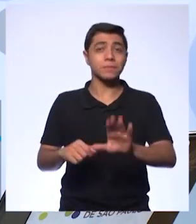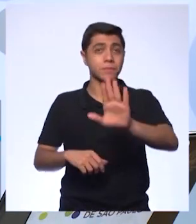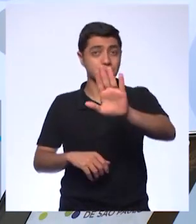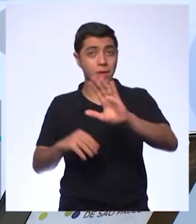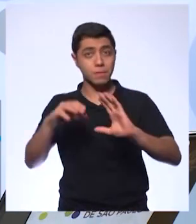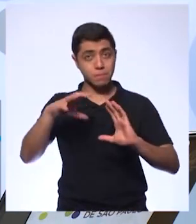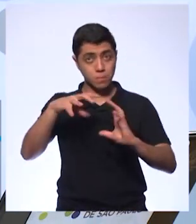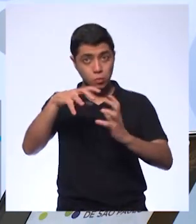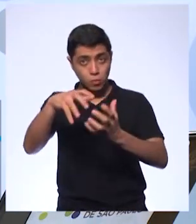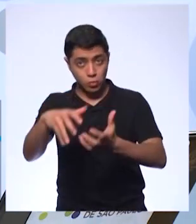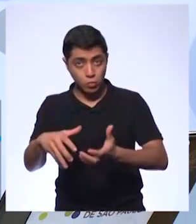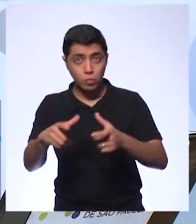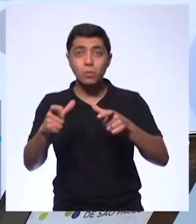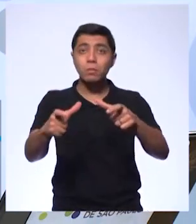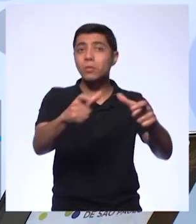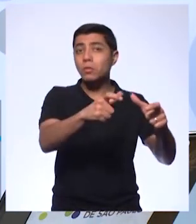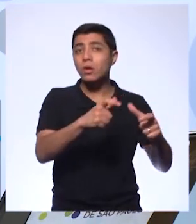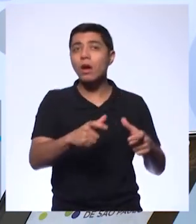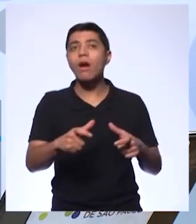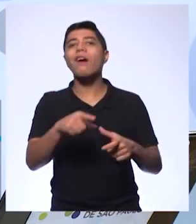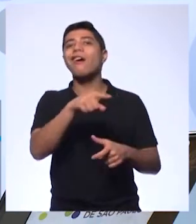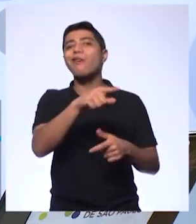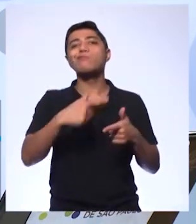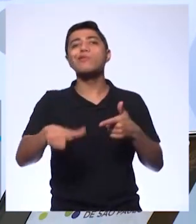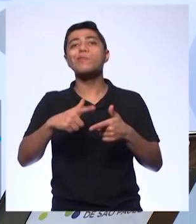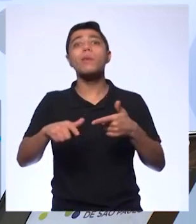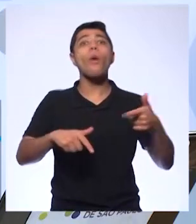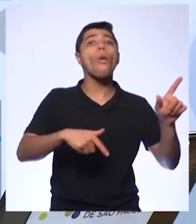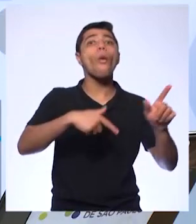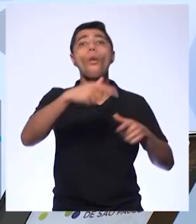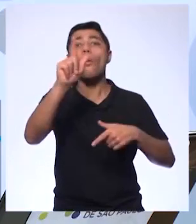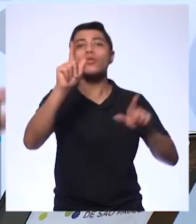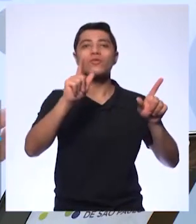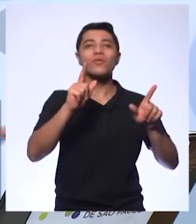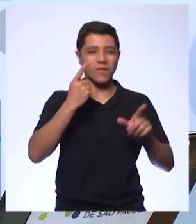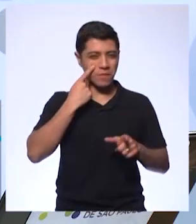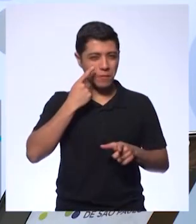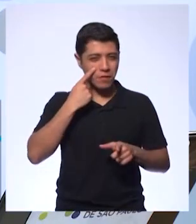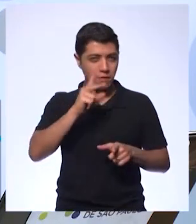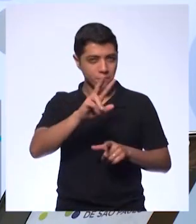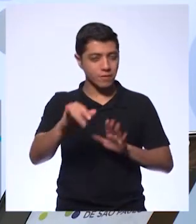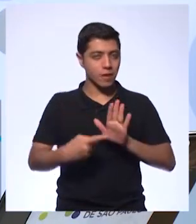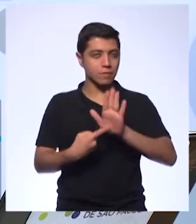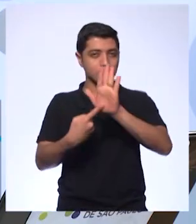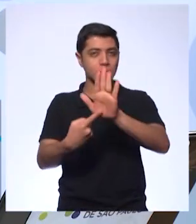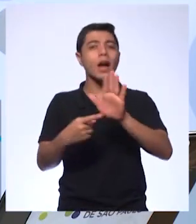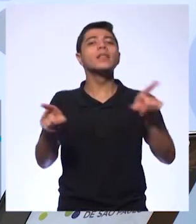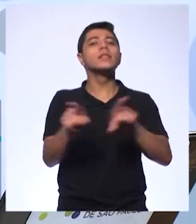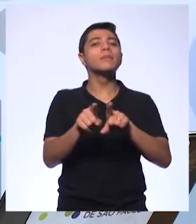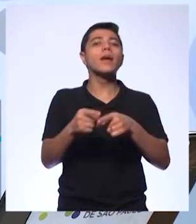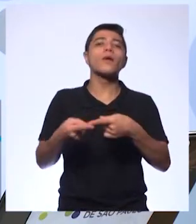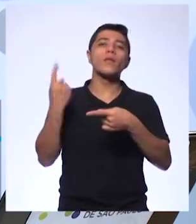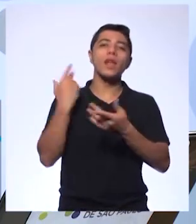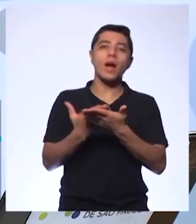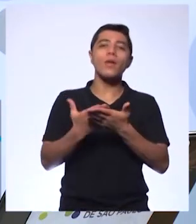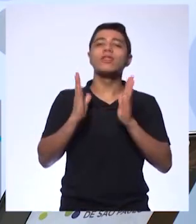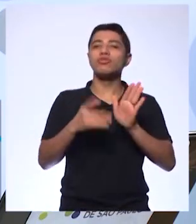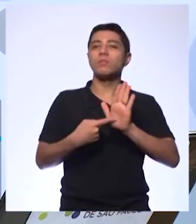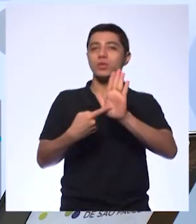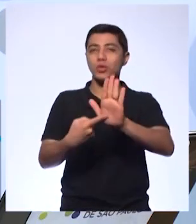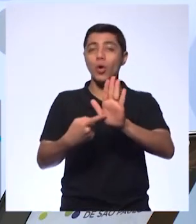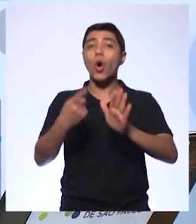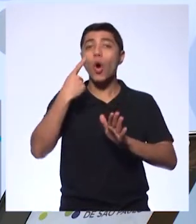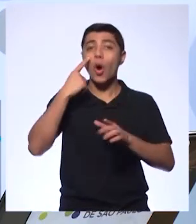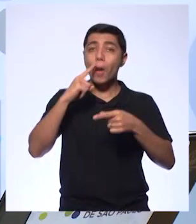desastres naturais, então tem outras consequências, né, que a gente vai ver aí para frente, vocês até assistiram numa aula anterior aí. Tá? Então,